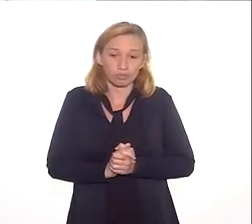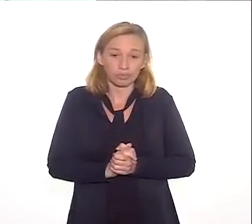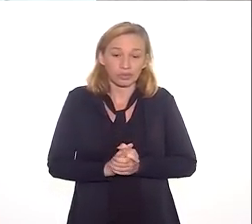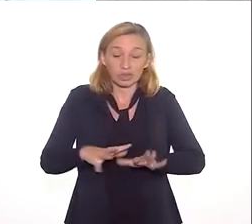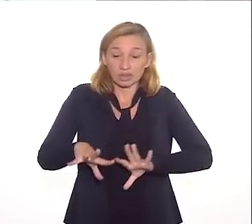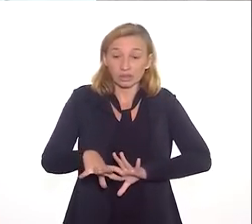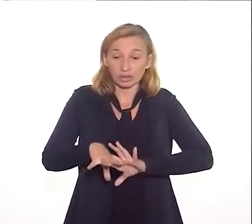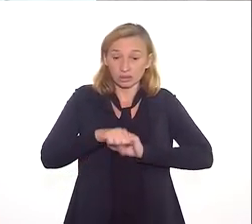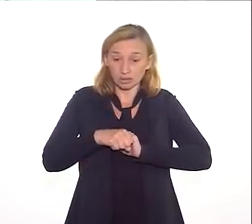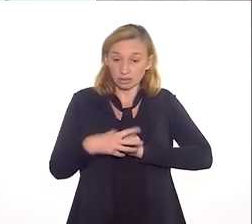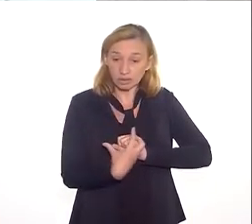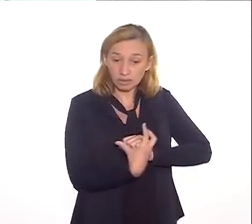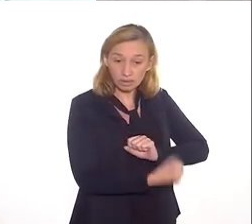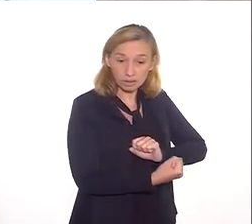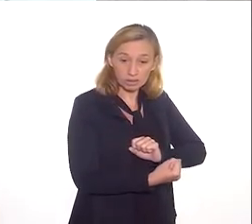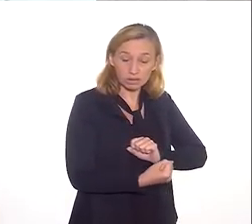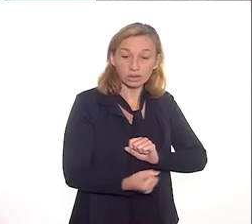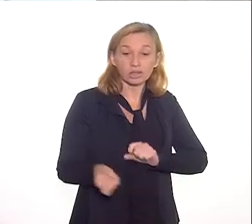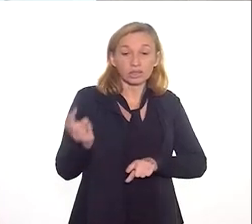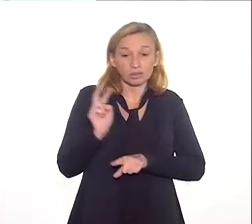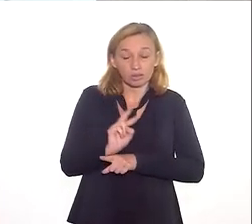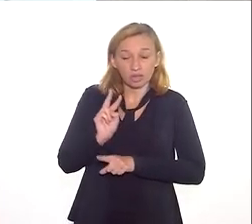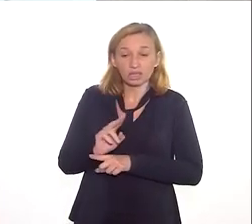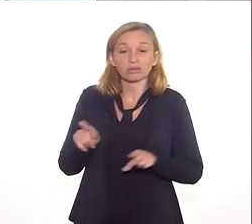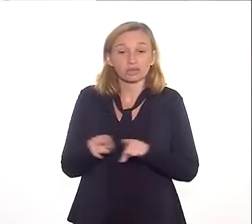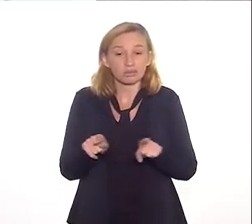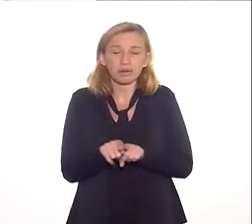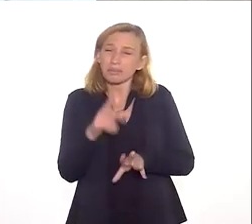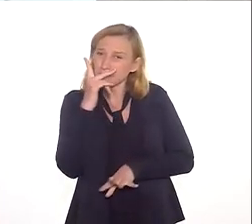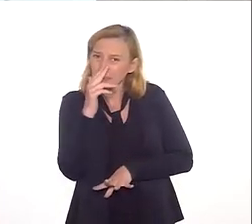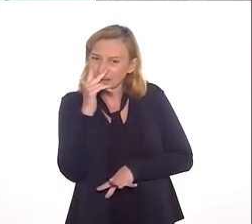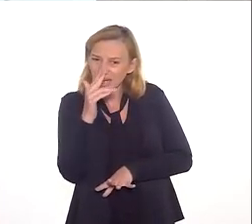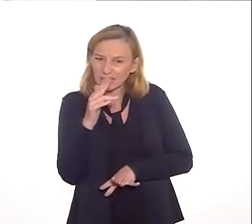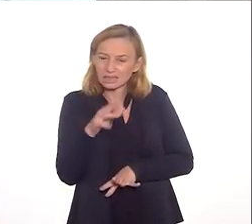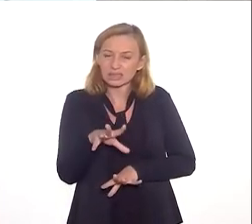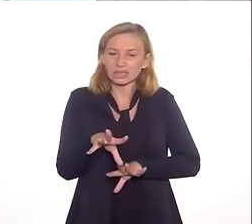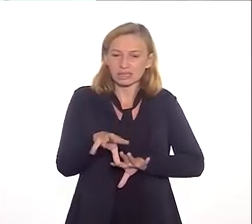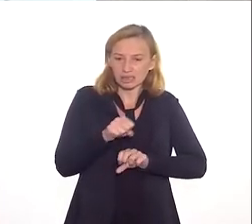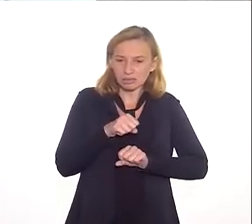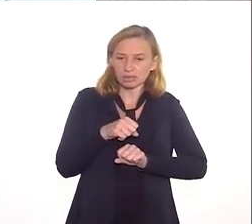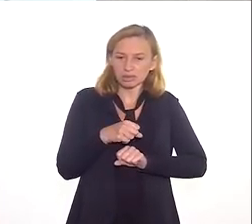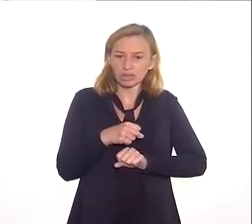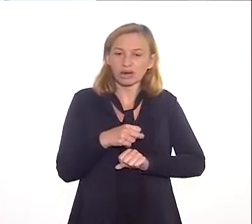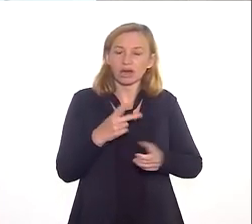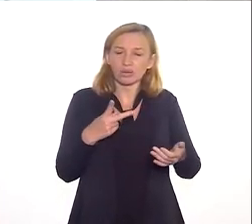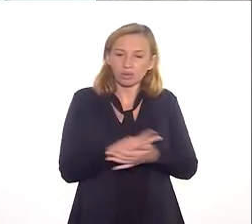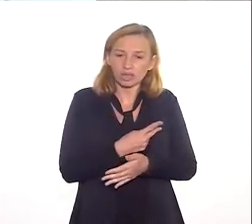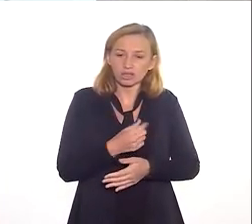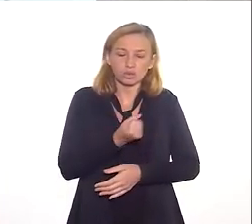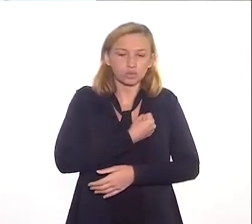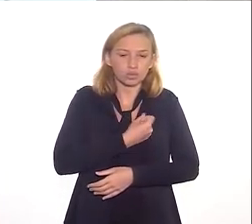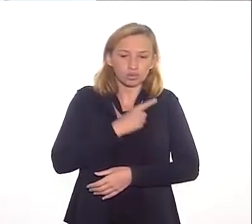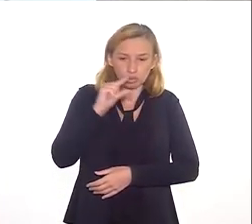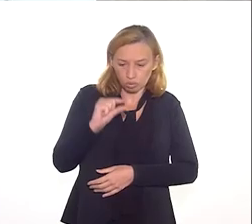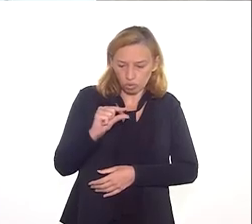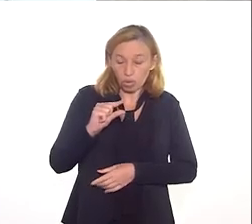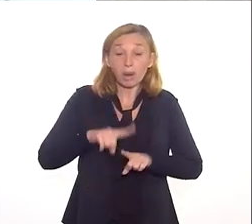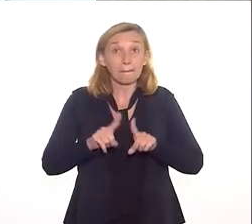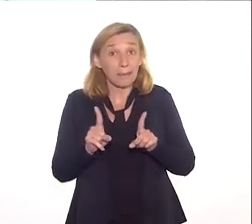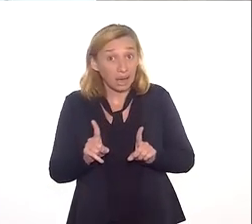da transmissão vertical, né, da proteção da transmissão vertical, também parece que a transmissão vertical ocorre num